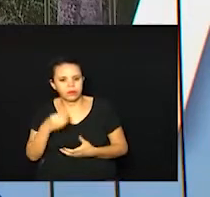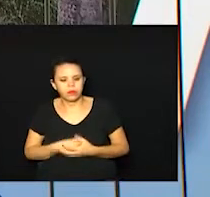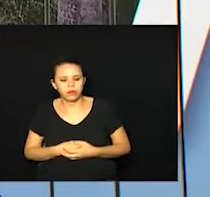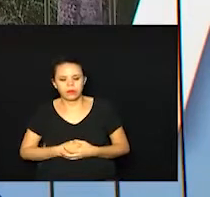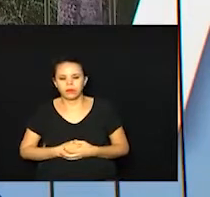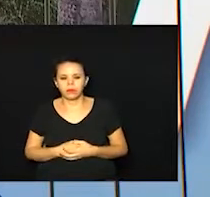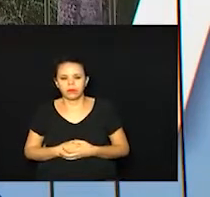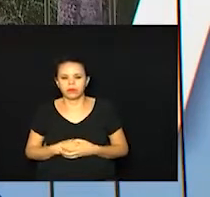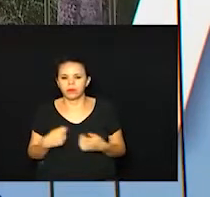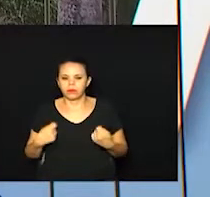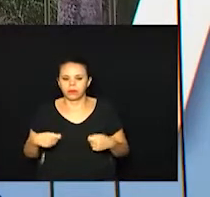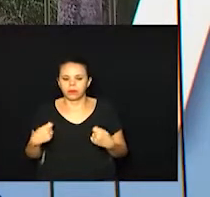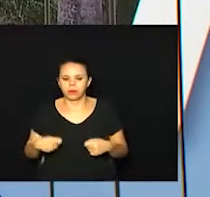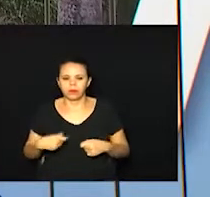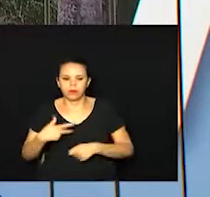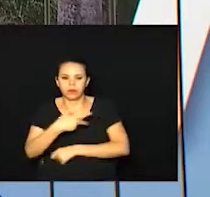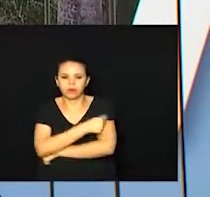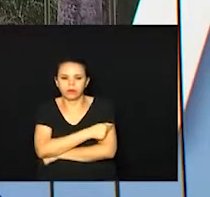Então, é preciso